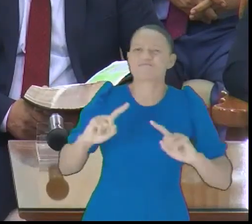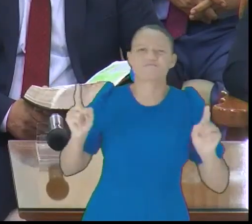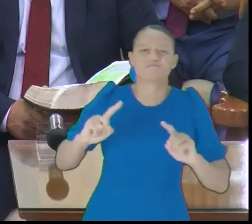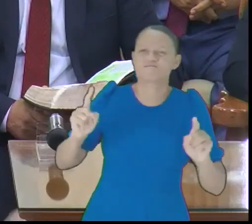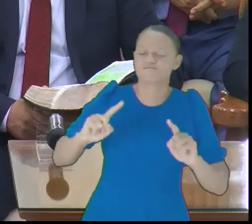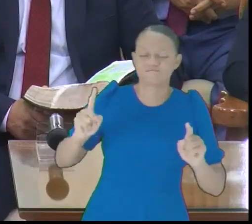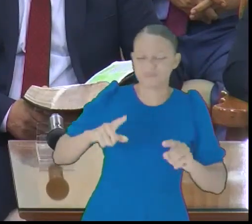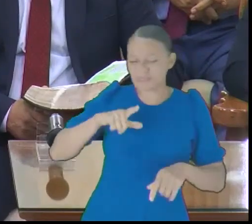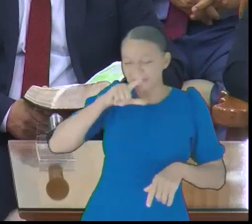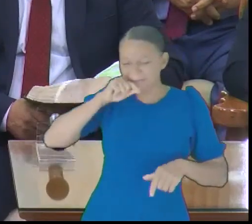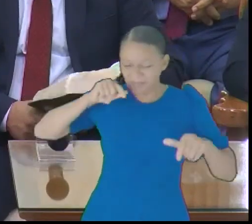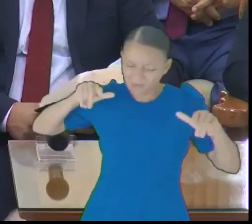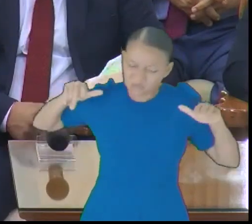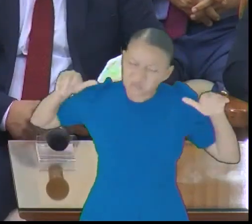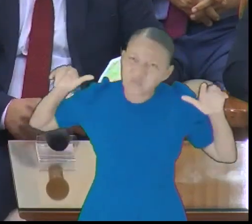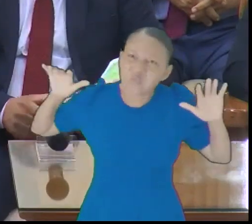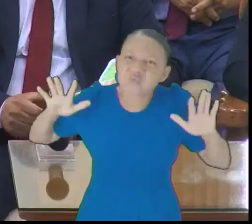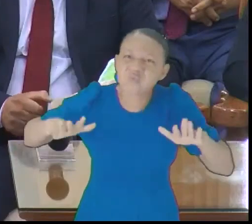desce.